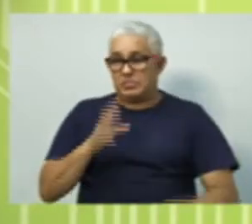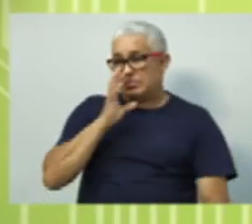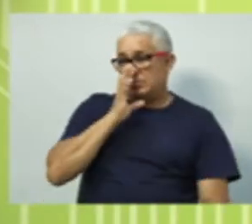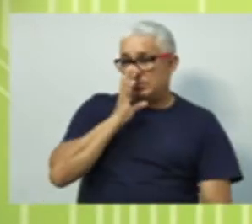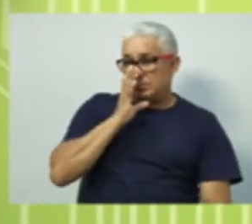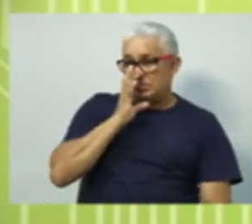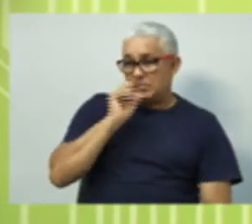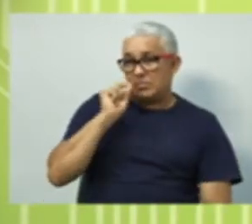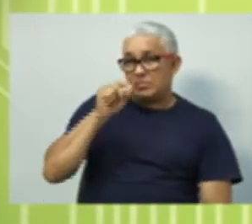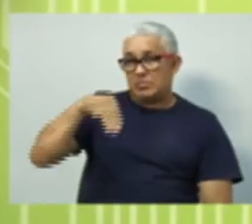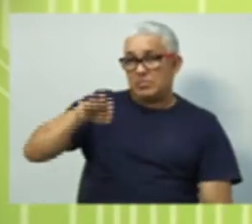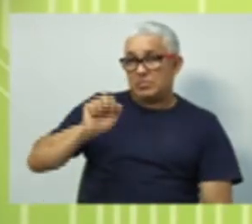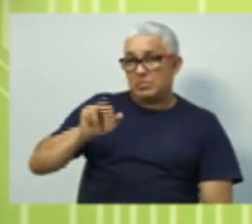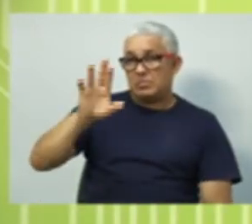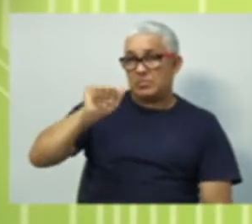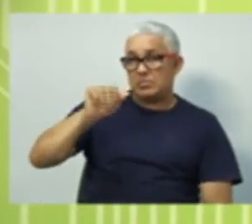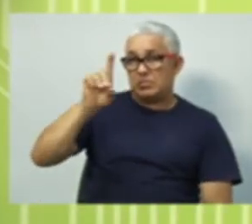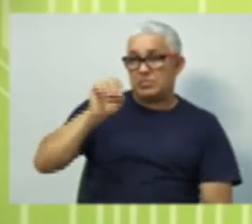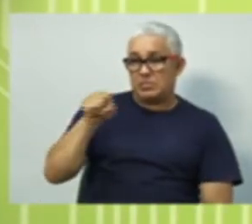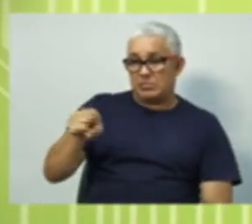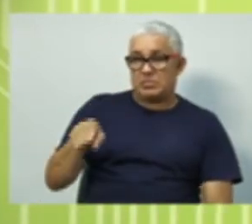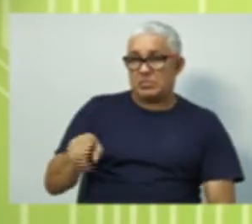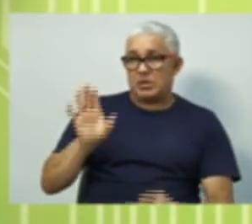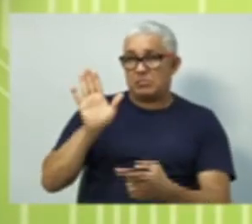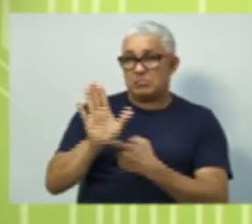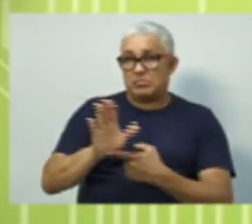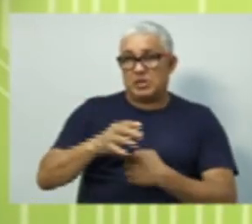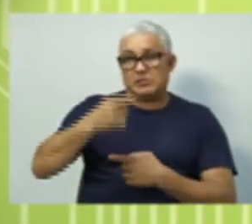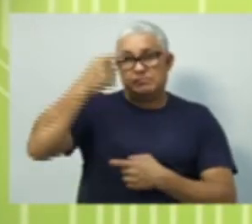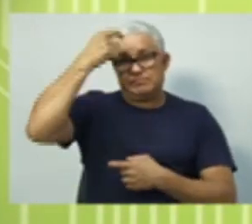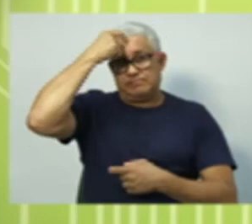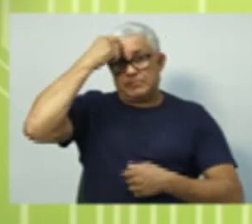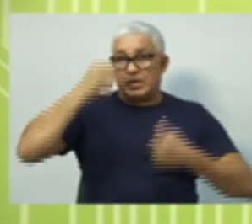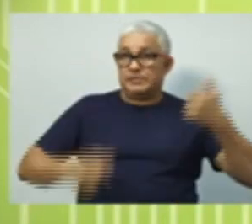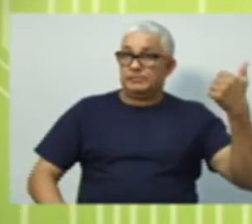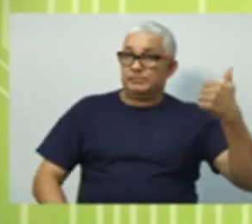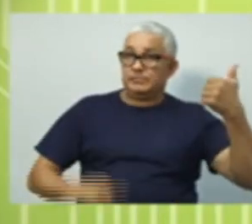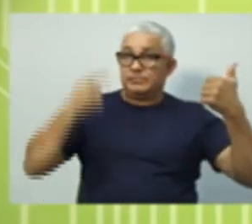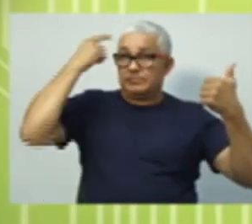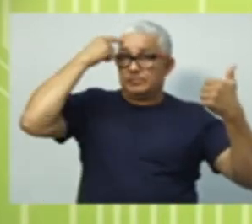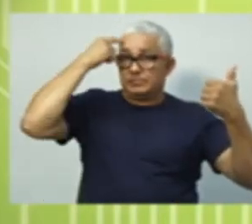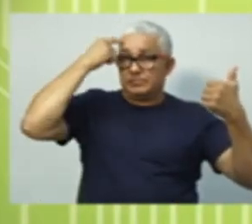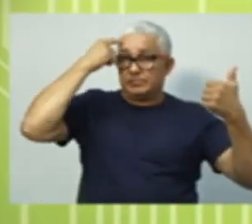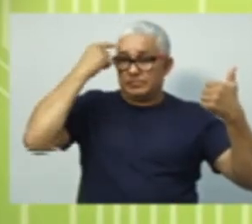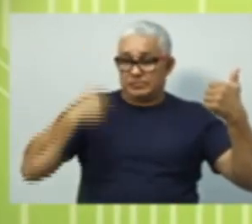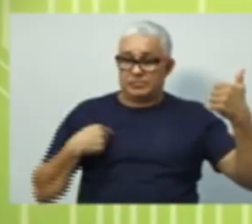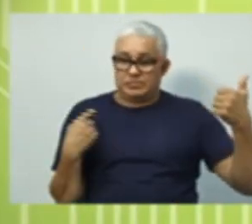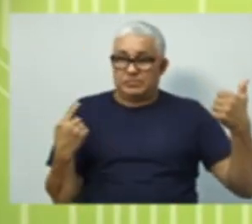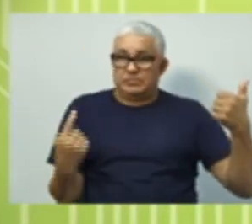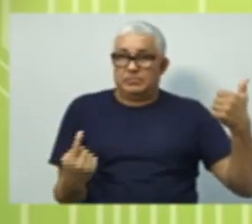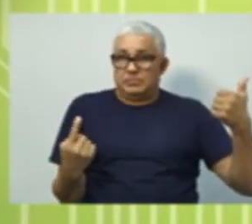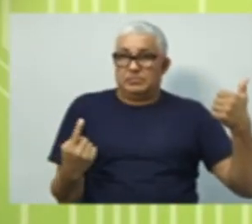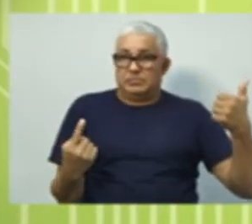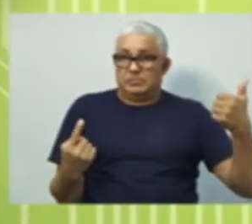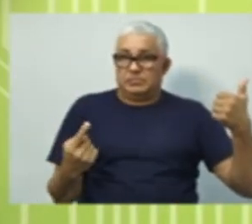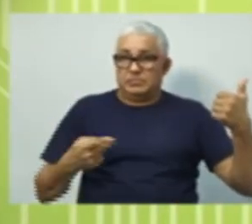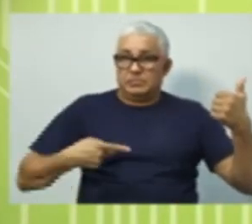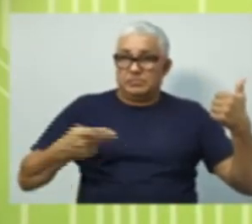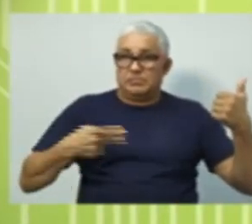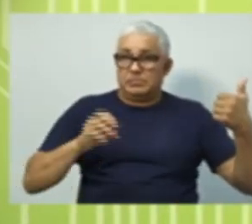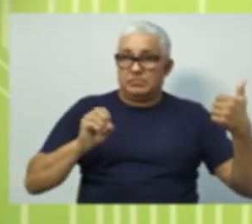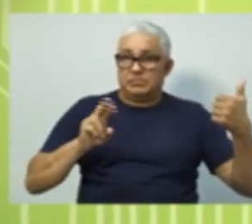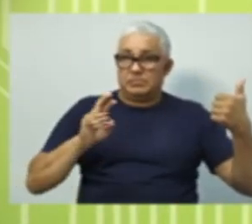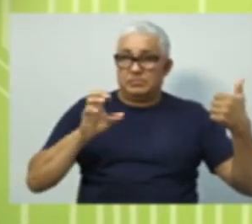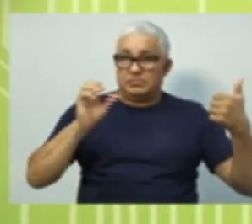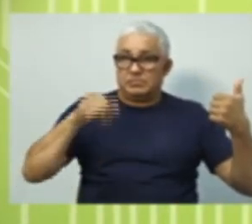influencia dentro da sua vida individual. Imagine isso dentro de uma empresa. Temos